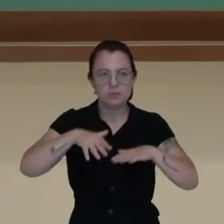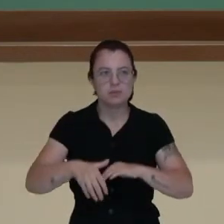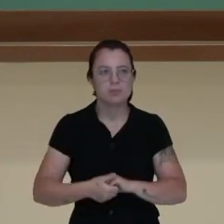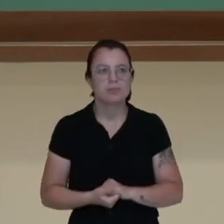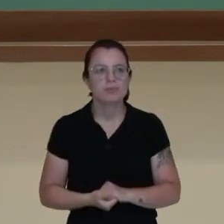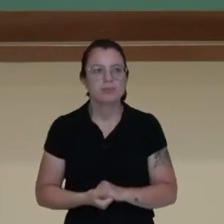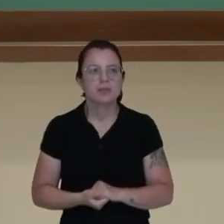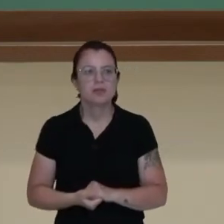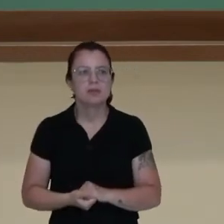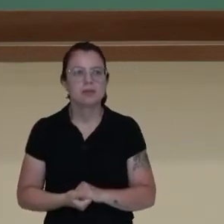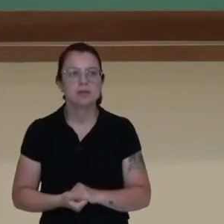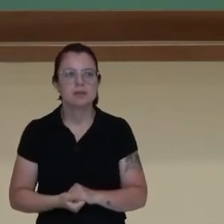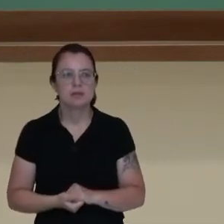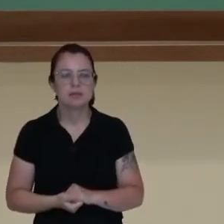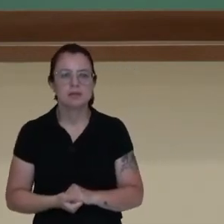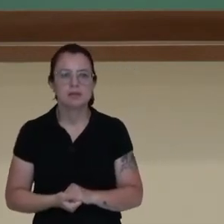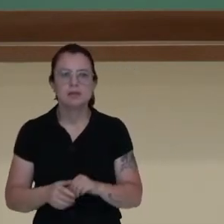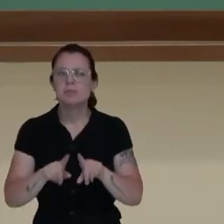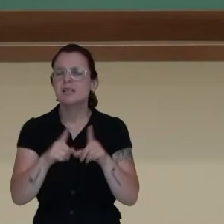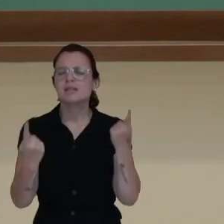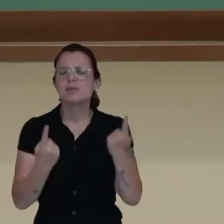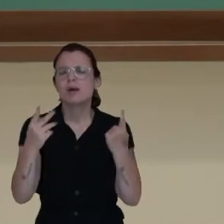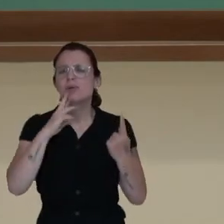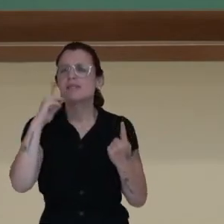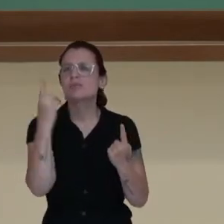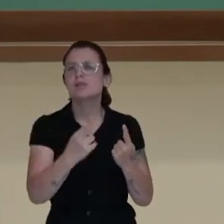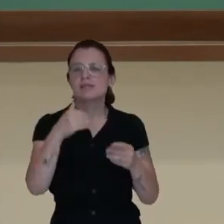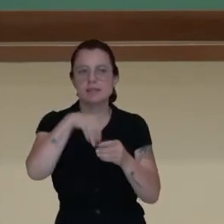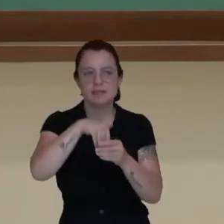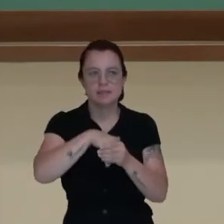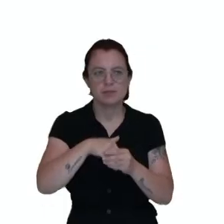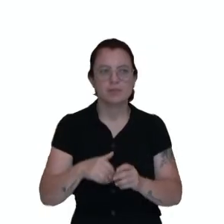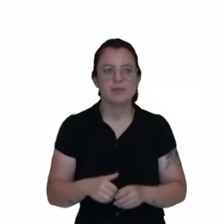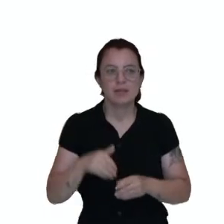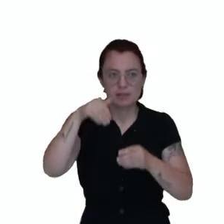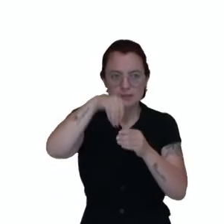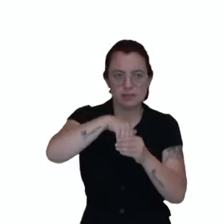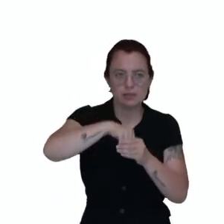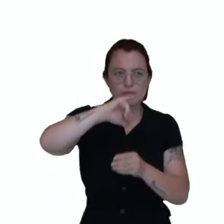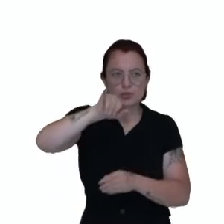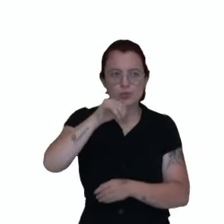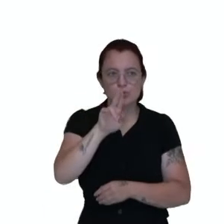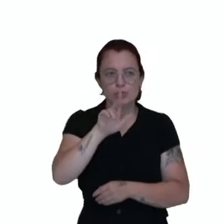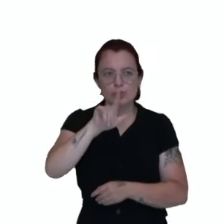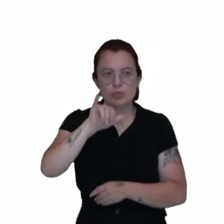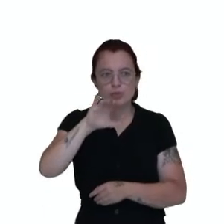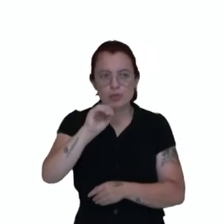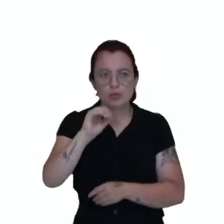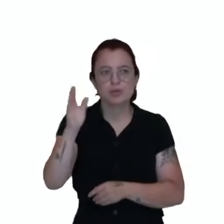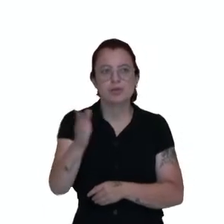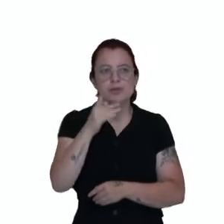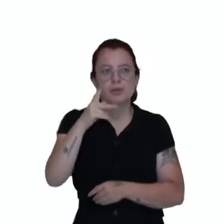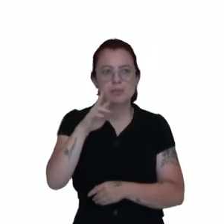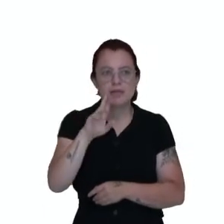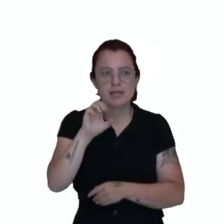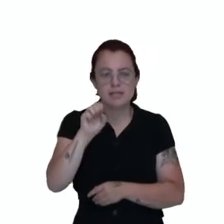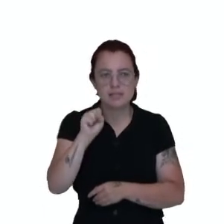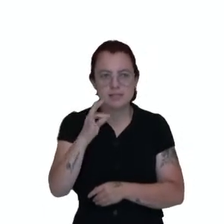tenentista. Bom, qual vai ser o resultado dessa eleição? Nas eleições, o Júlio Prestes ele vai